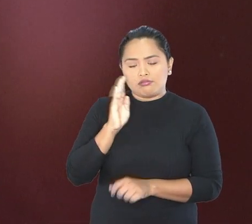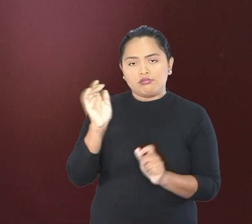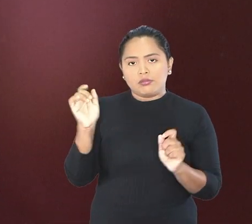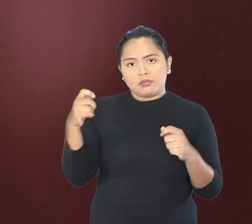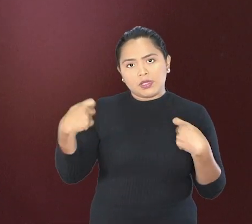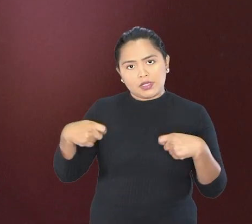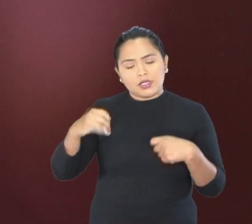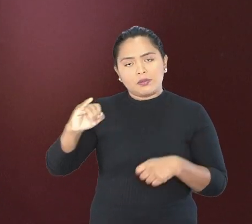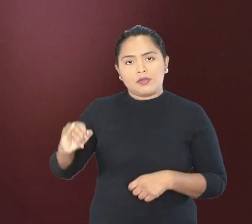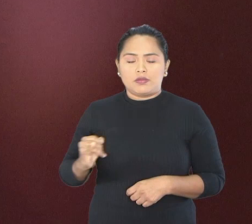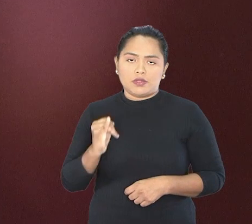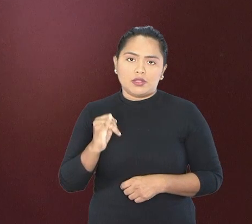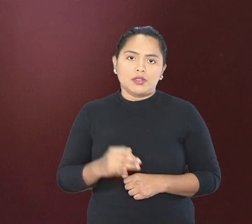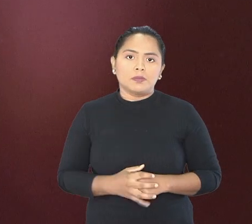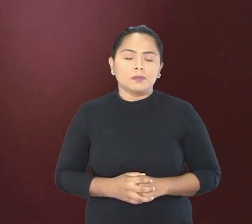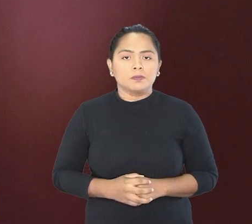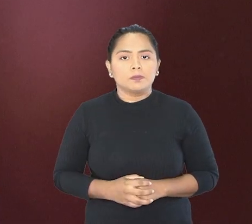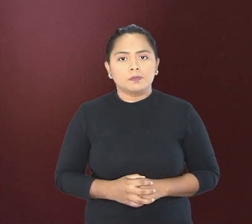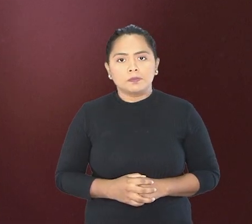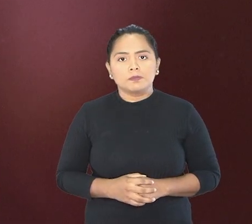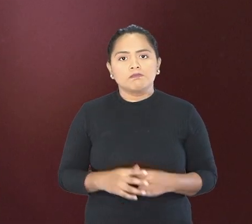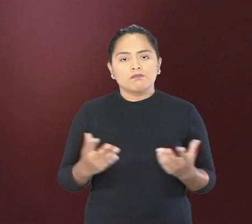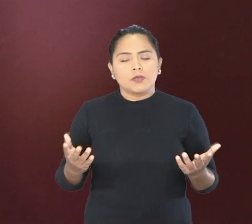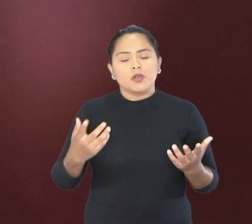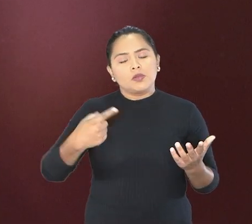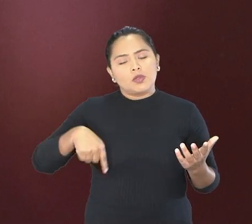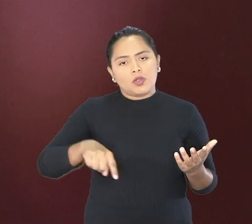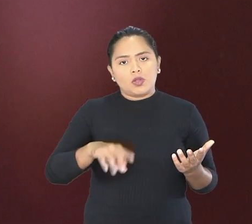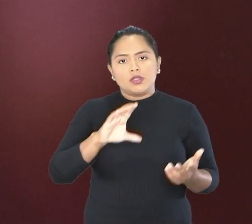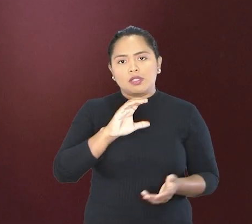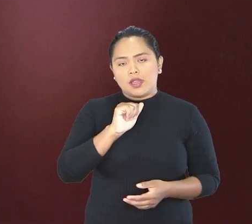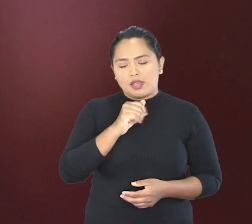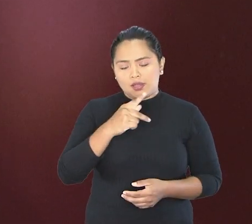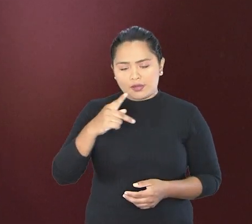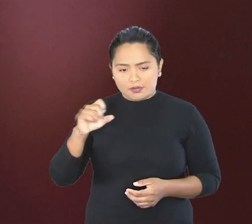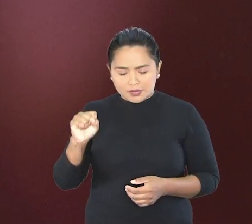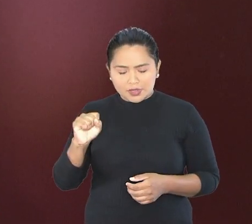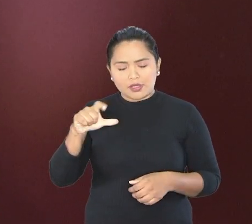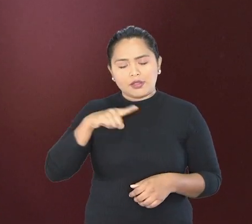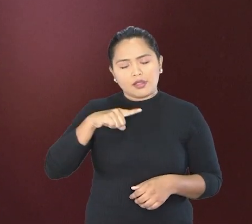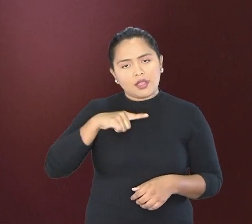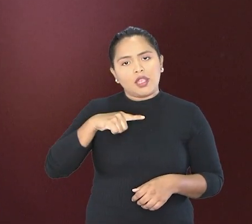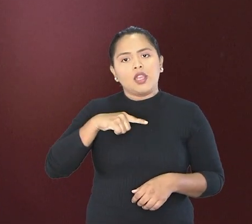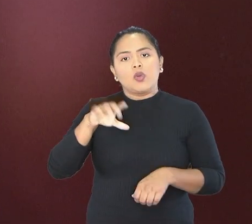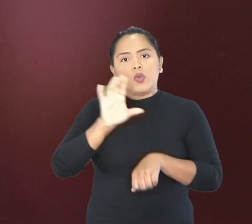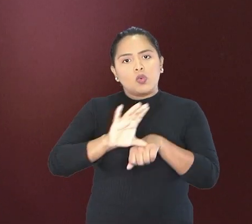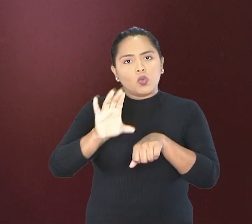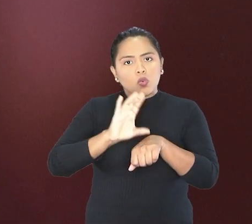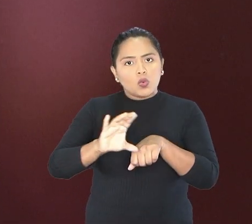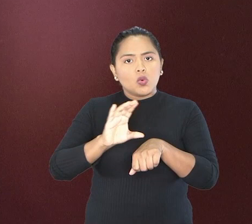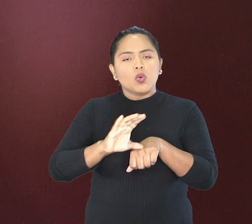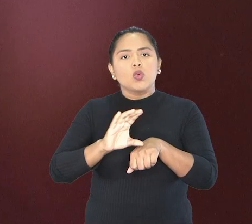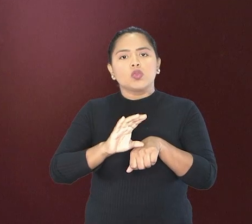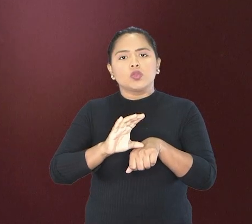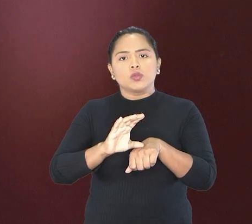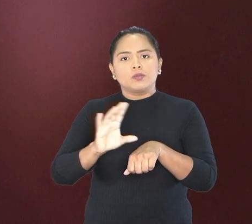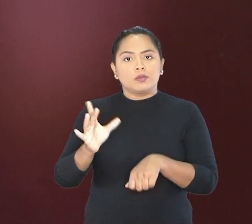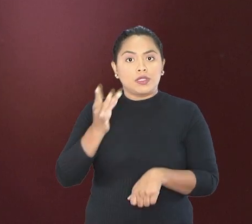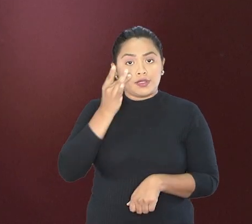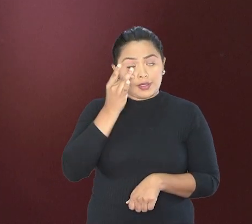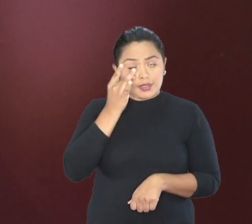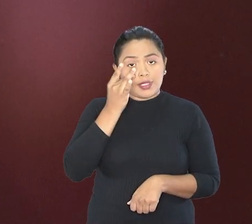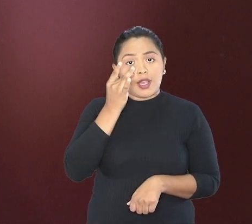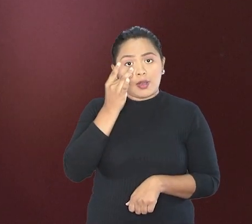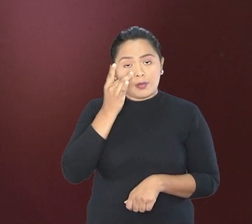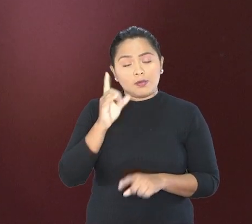governo está oferecendo. Então, a gente da CAPES oferece alguns cursos presenciais, também transmissão ao vivo, mas a gente tem que